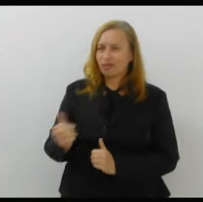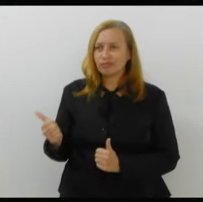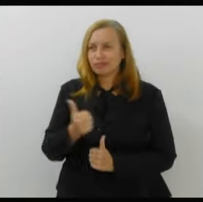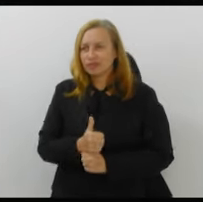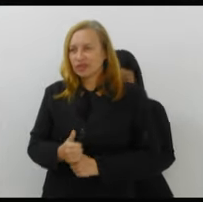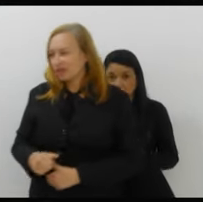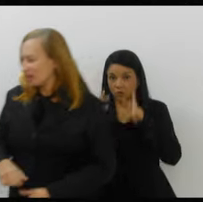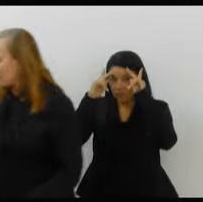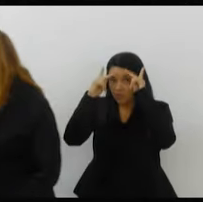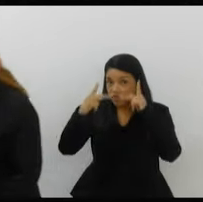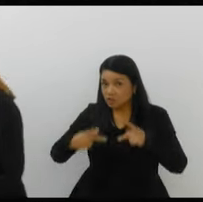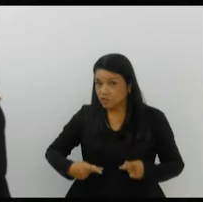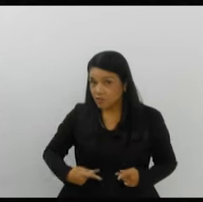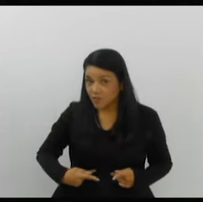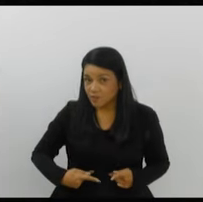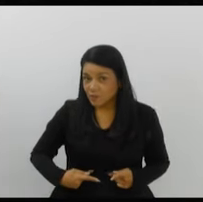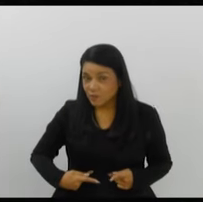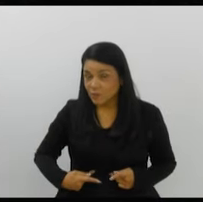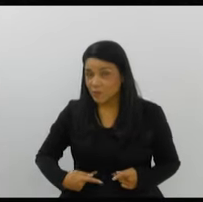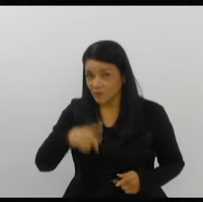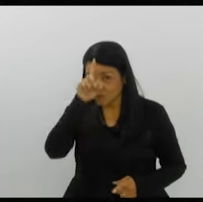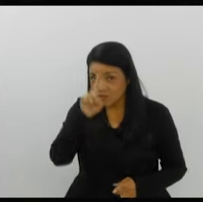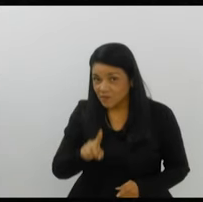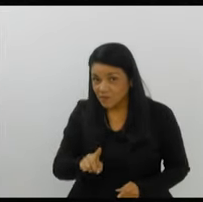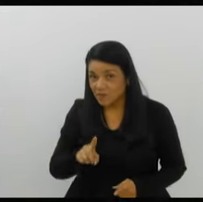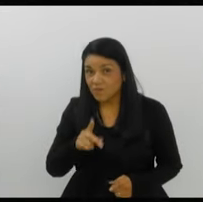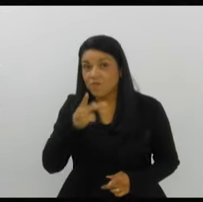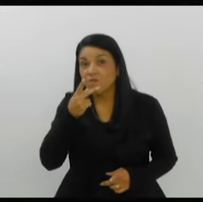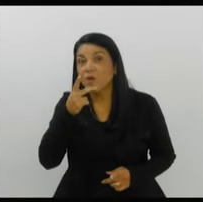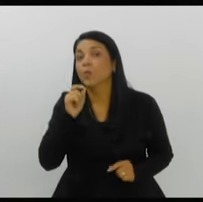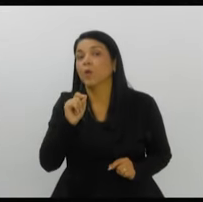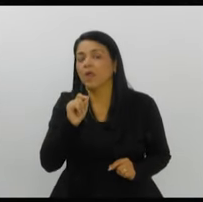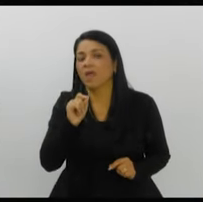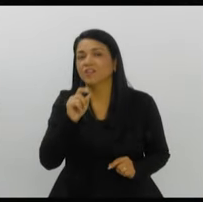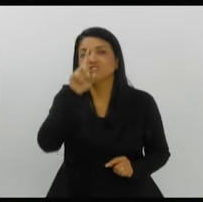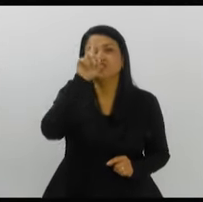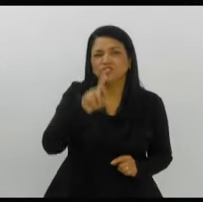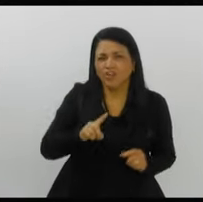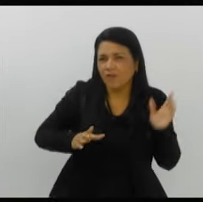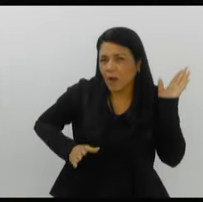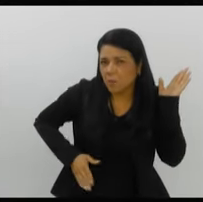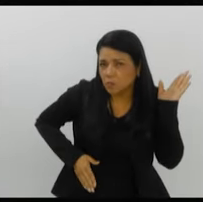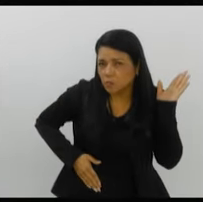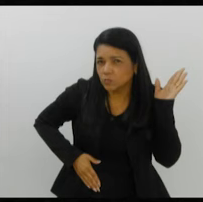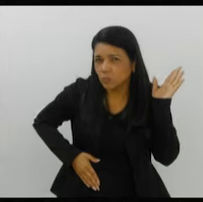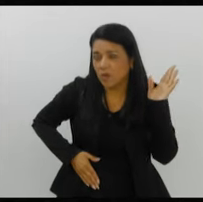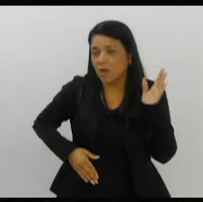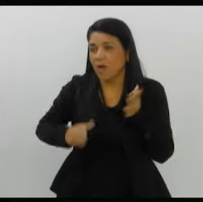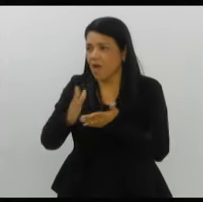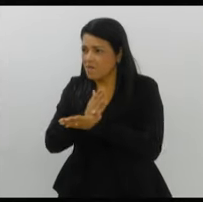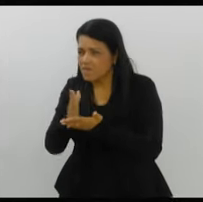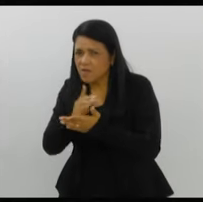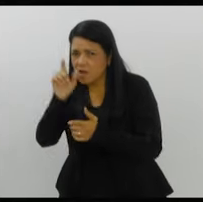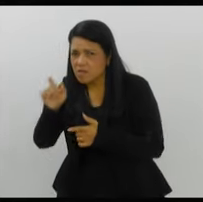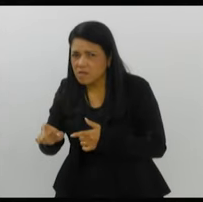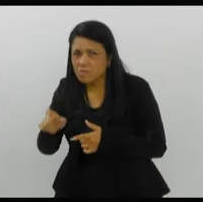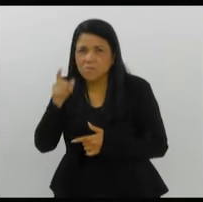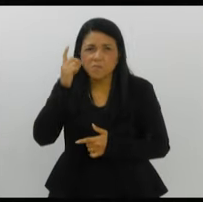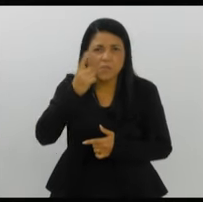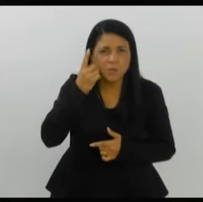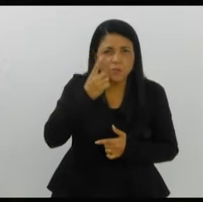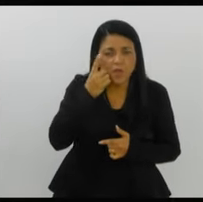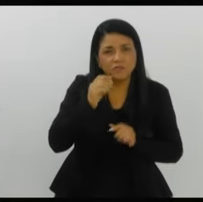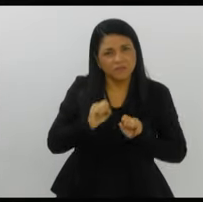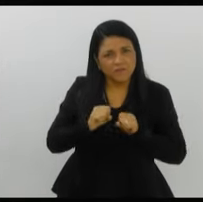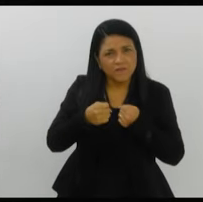humanos só vai falar do direito desses vagabundos, como muitas vezes vejo aqui alguns parlamentares defendendo. Como um dia desse